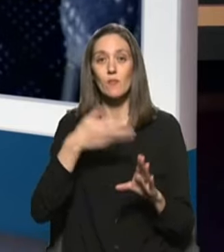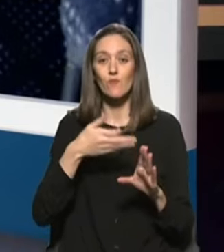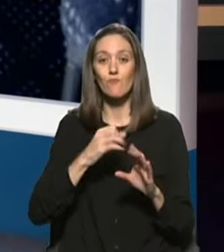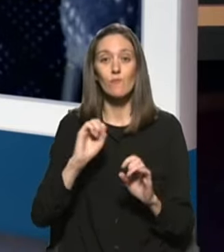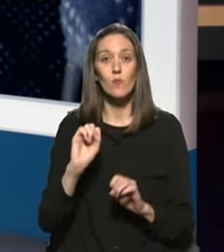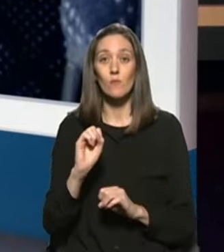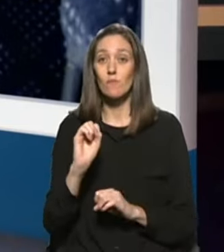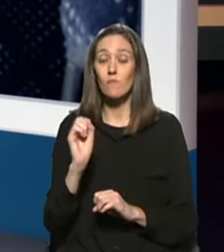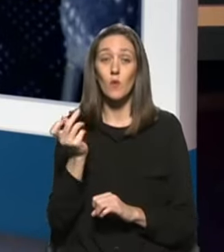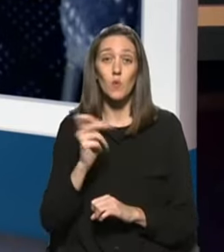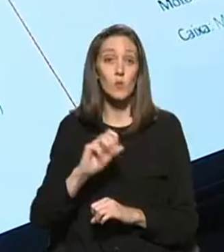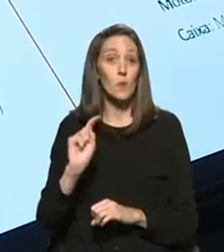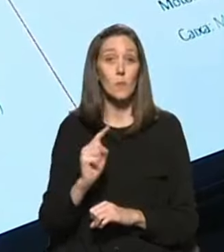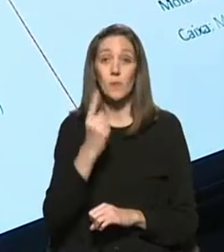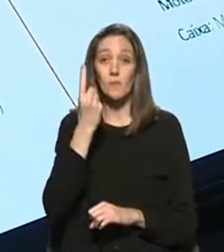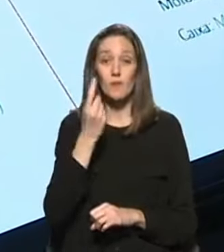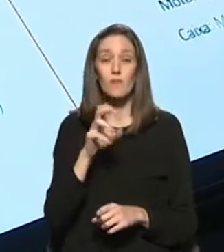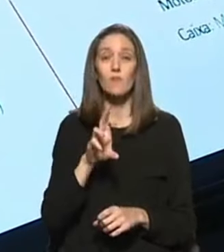na região.